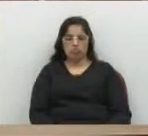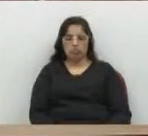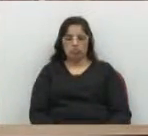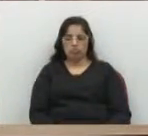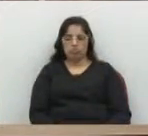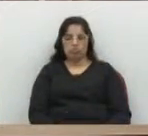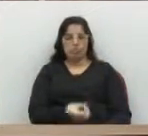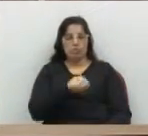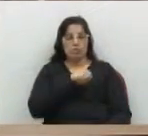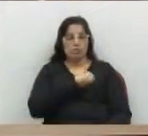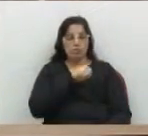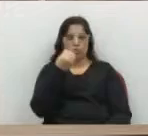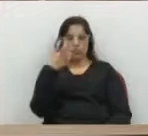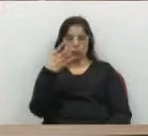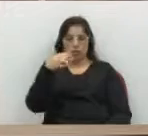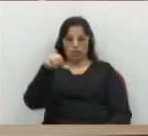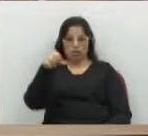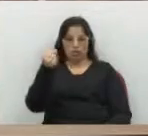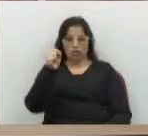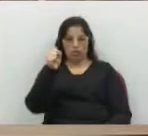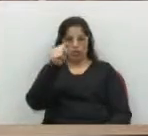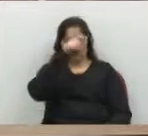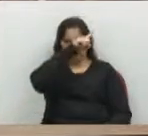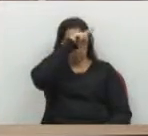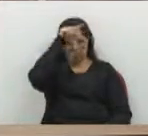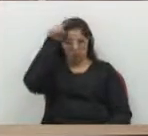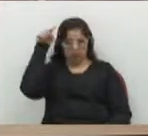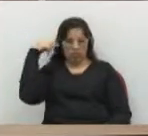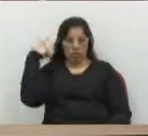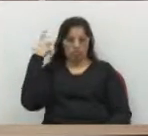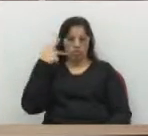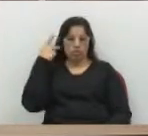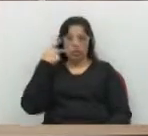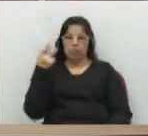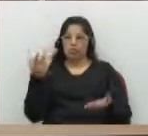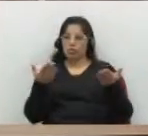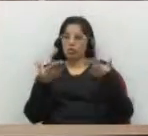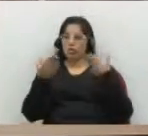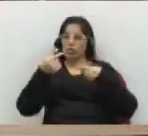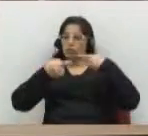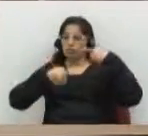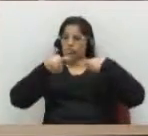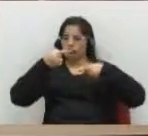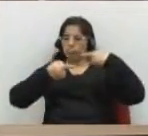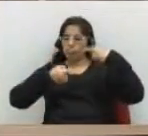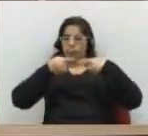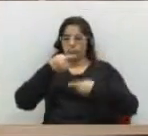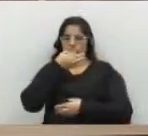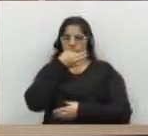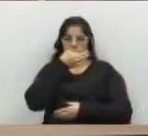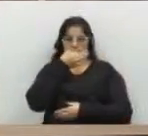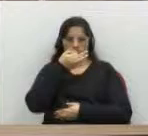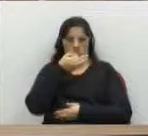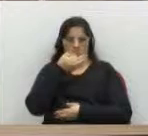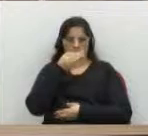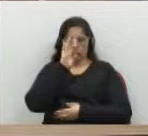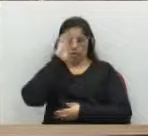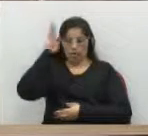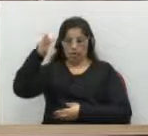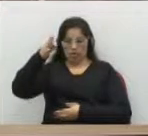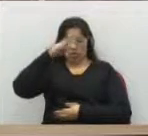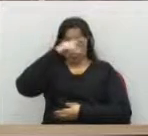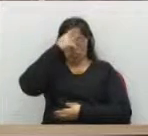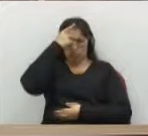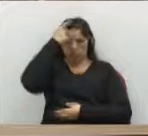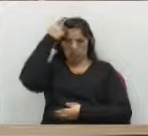Requerimento número 498 da vereadora Mayra está em discussão. Não havendo quem queira, direto ao